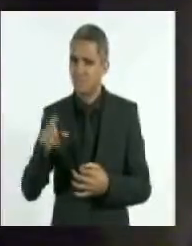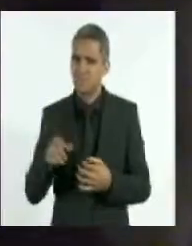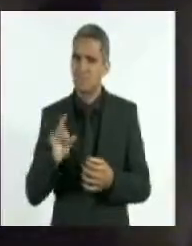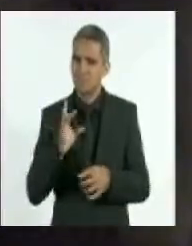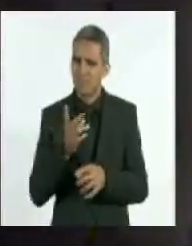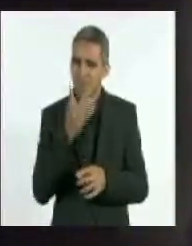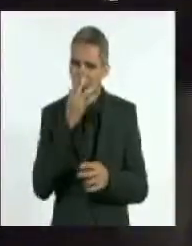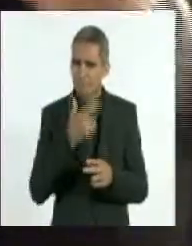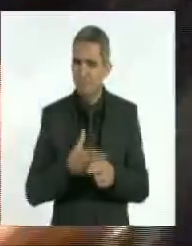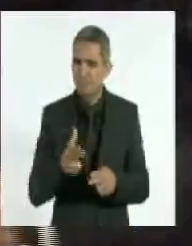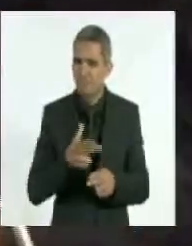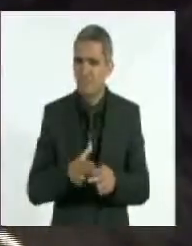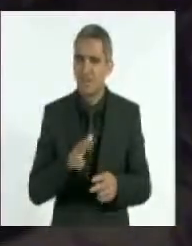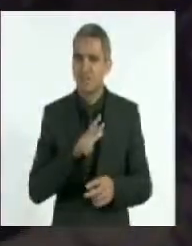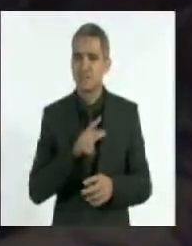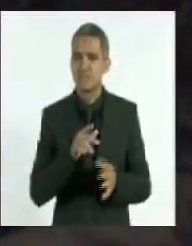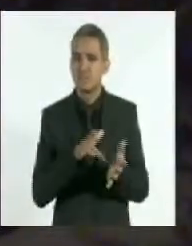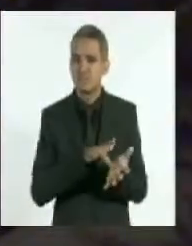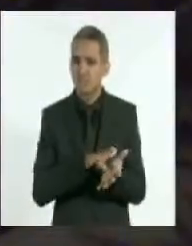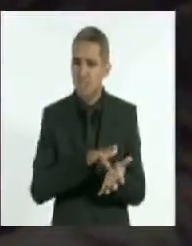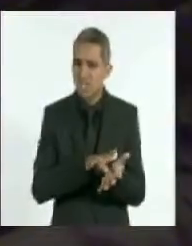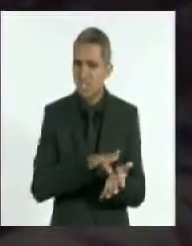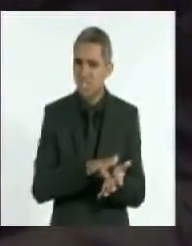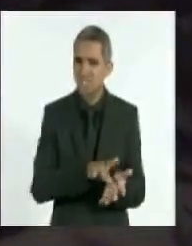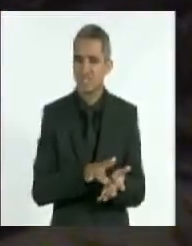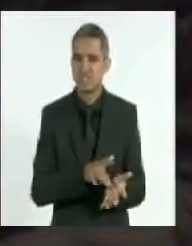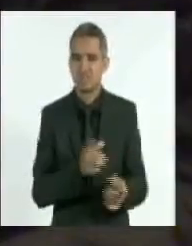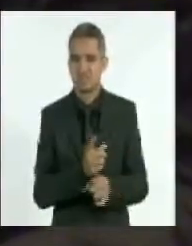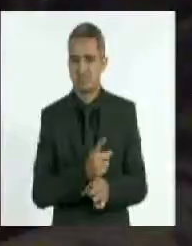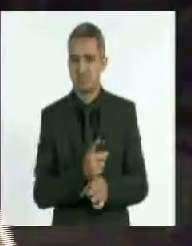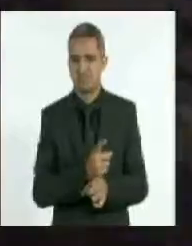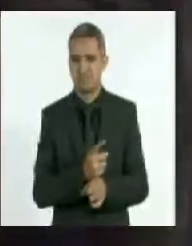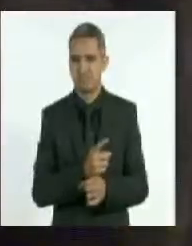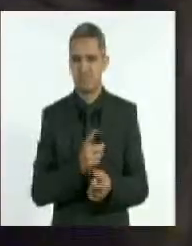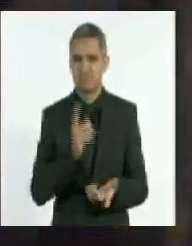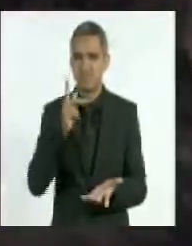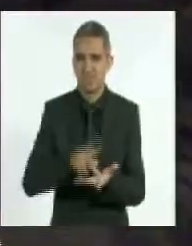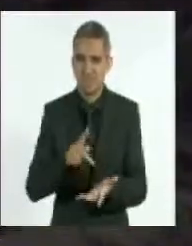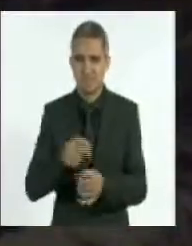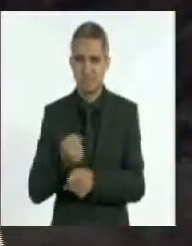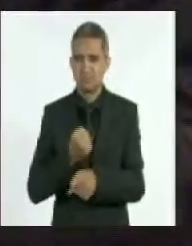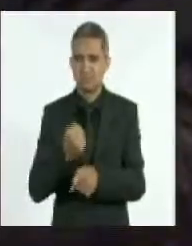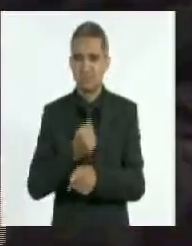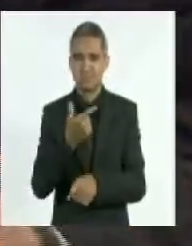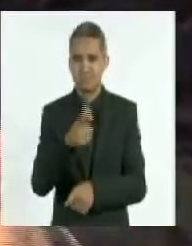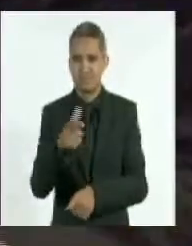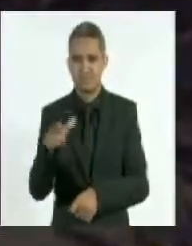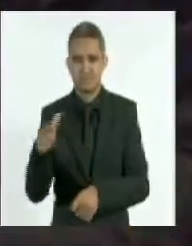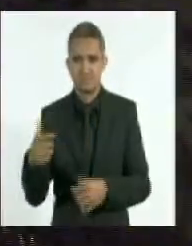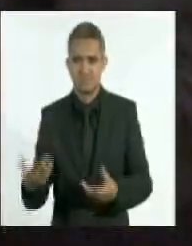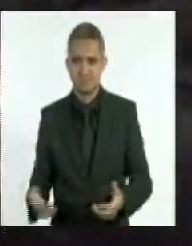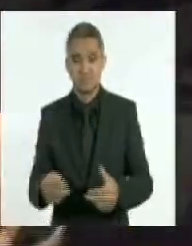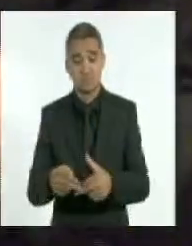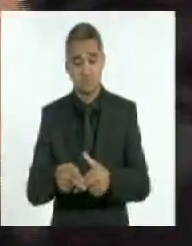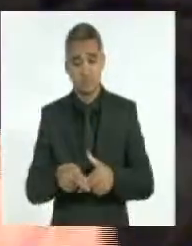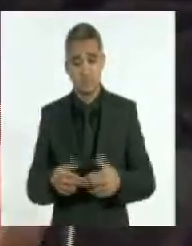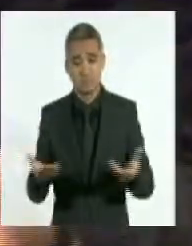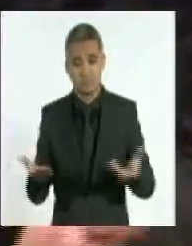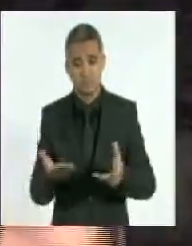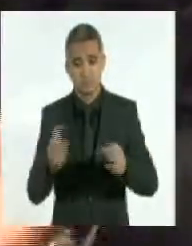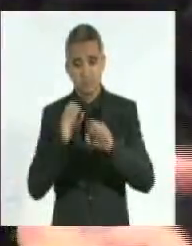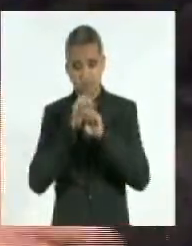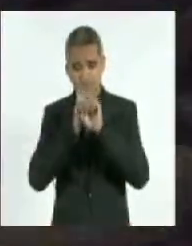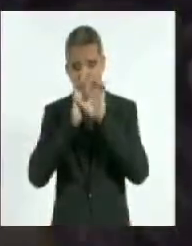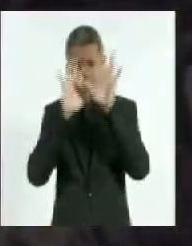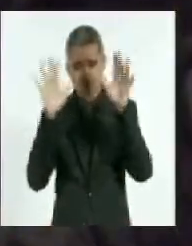Prêmio, dessa situação fictícia dela. E traz com muita propriedade agora à tona o problema dela e